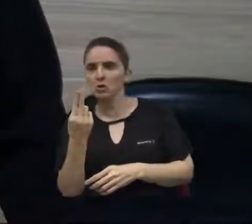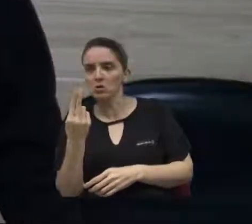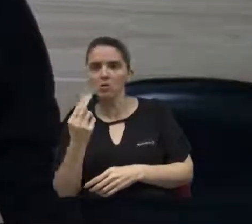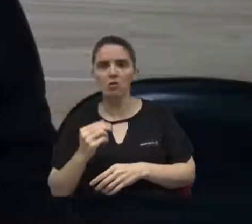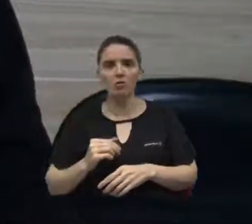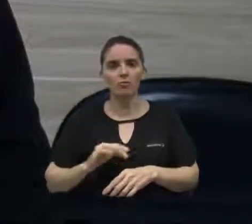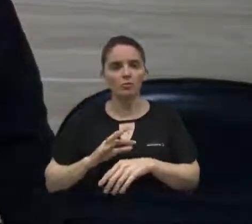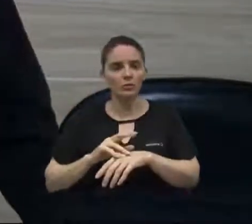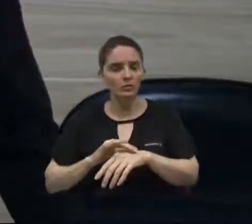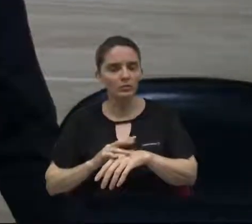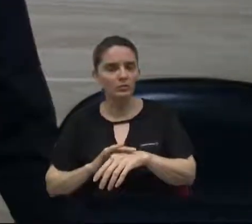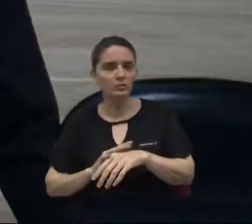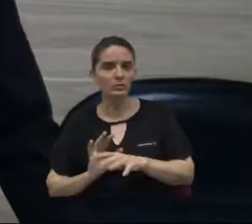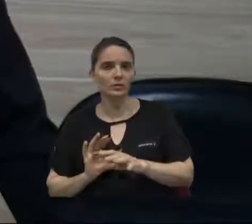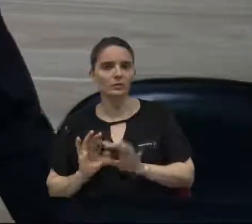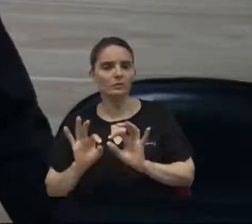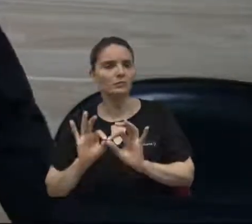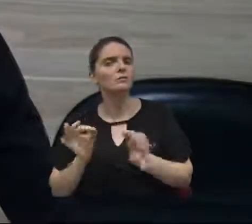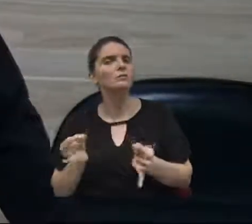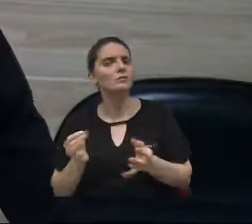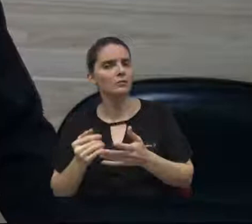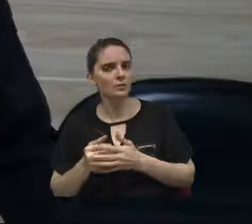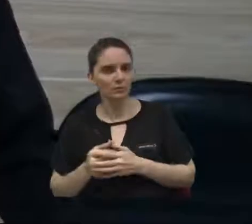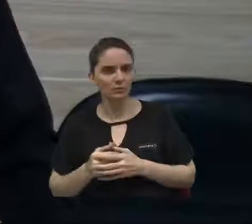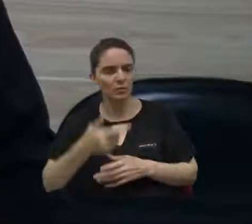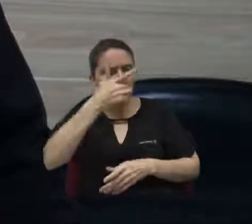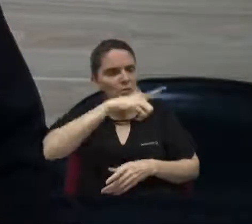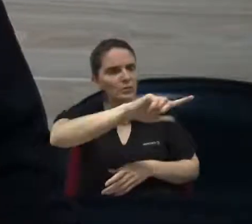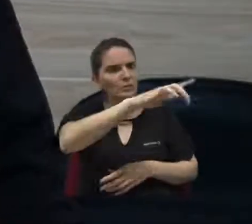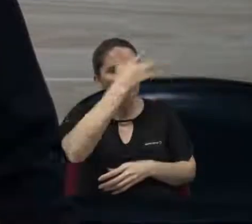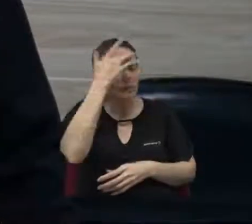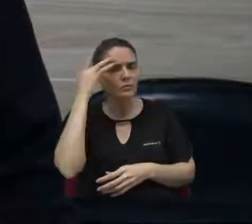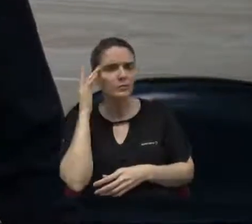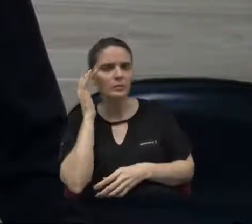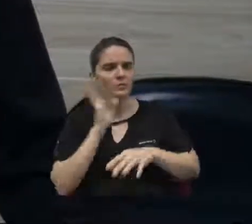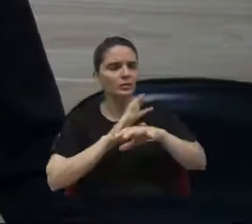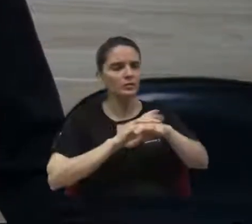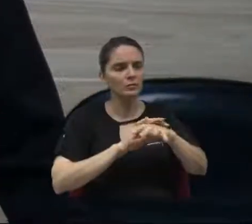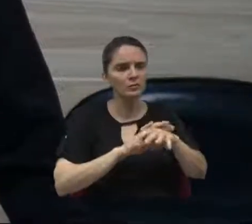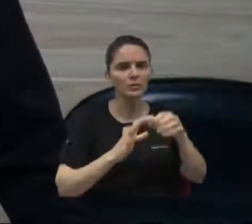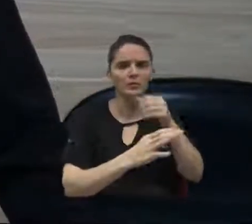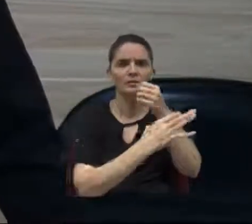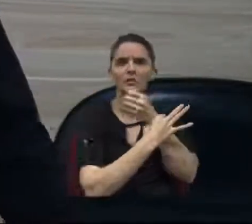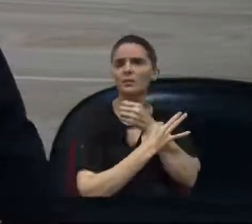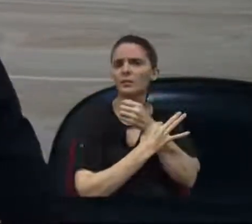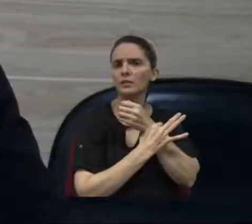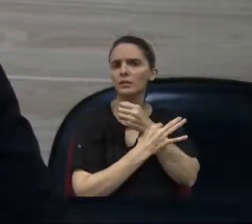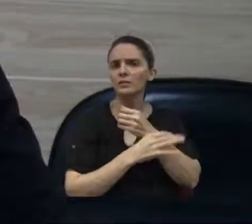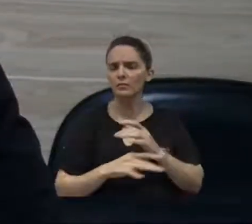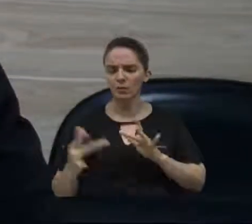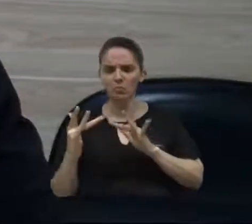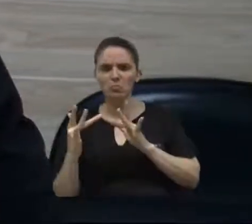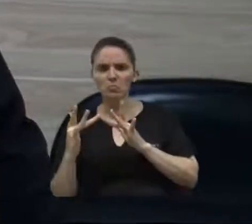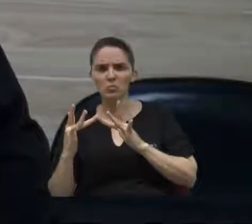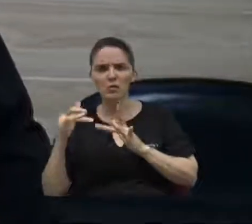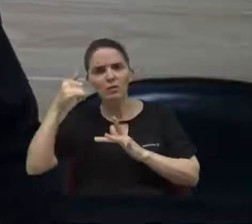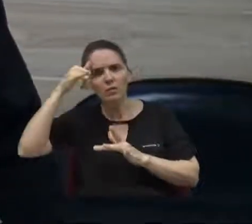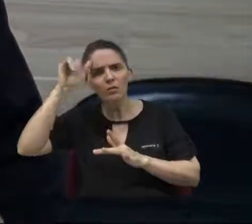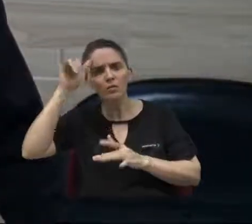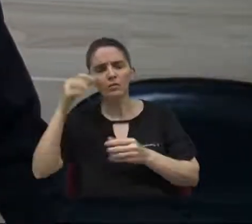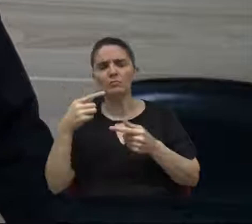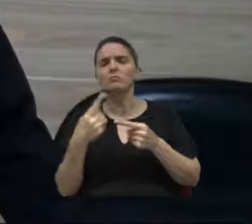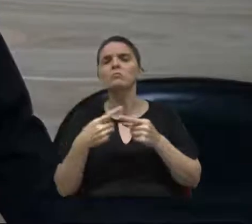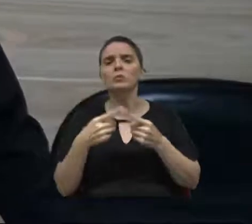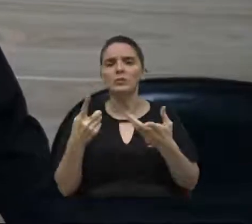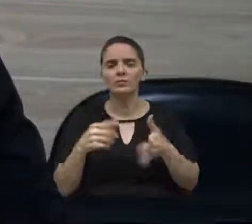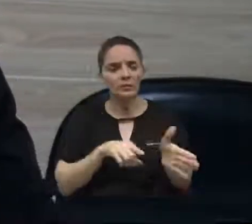tipo como as outras pessoas que não tinham contatos com essas vacas. E, dentro dos estudos,